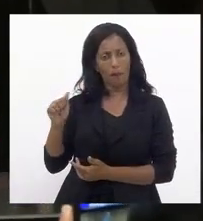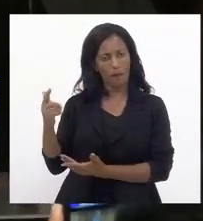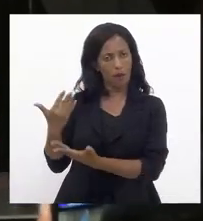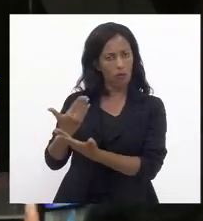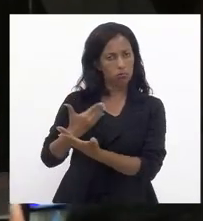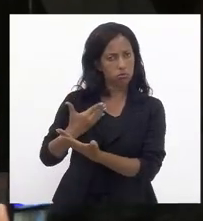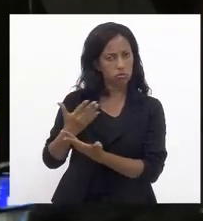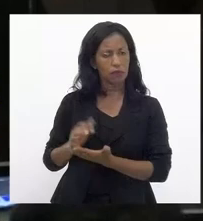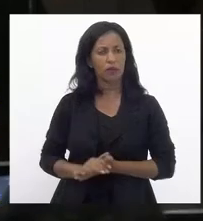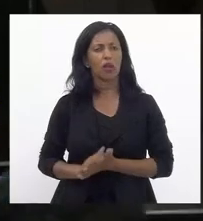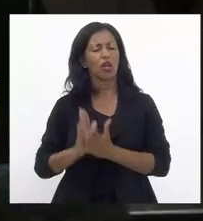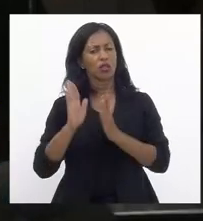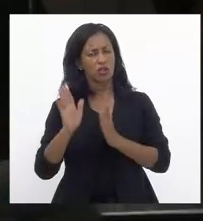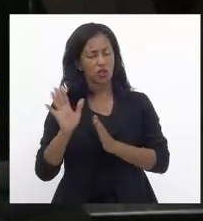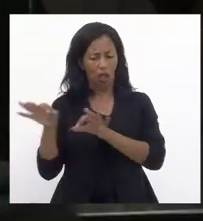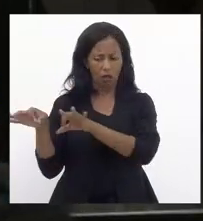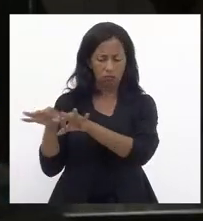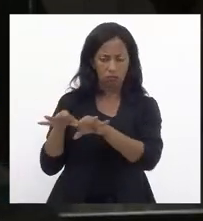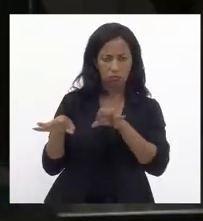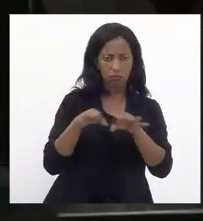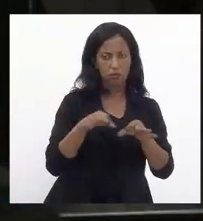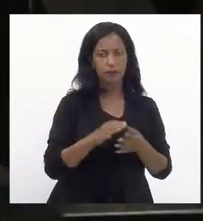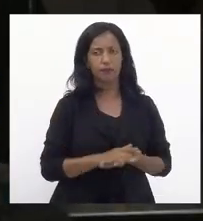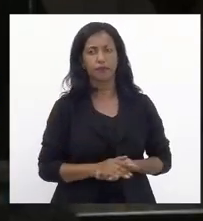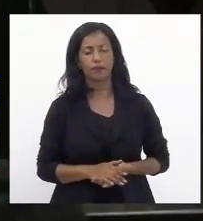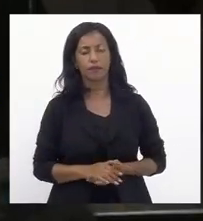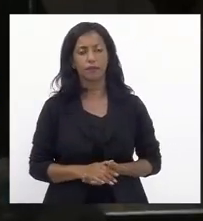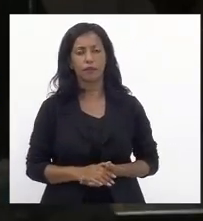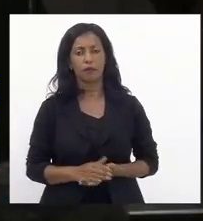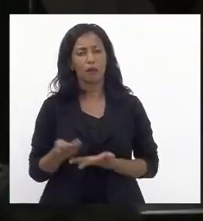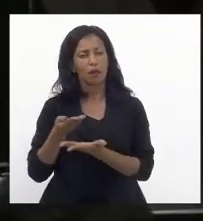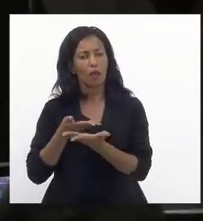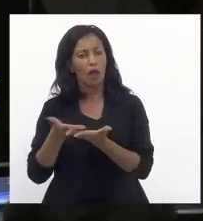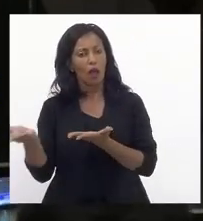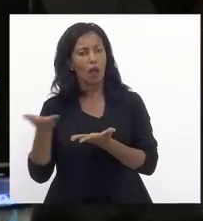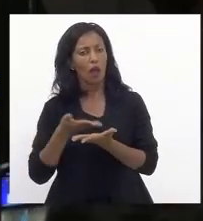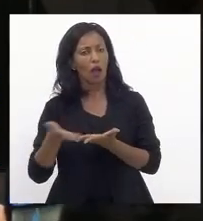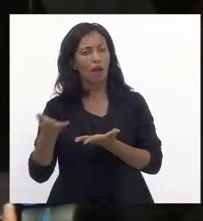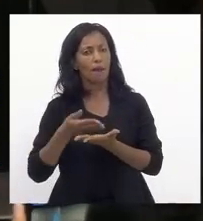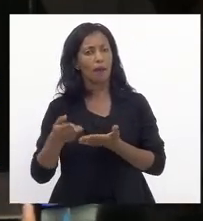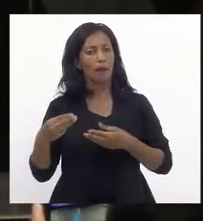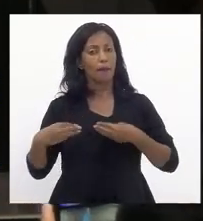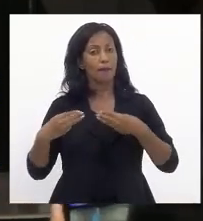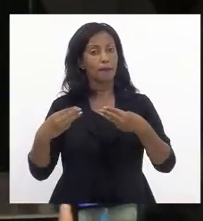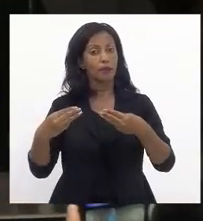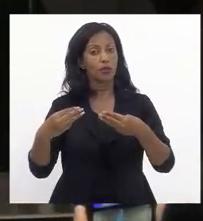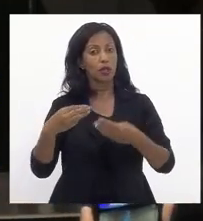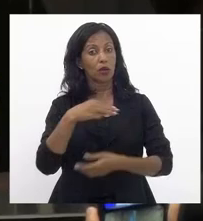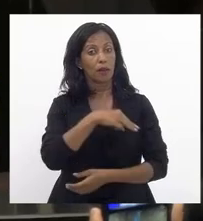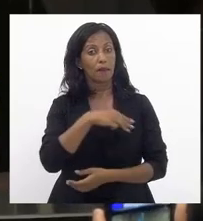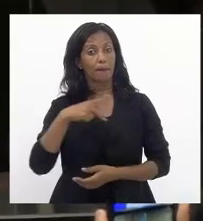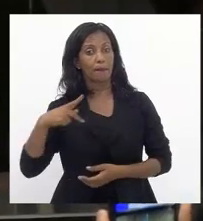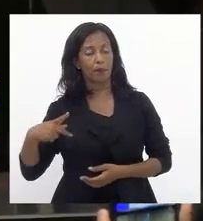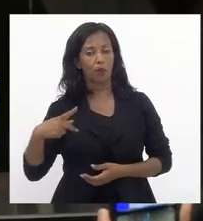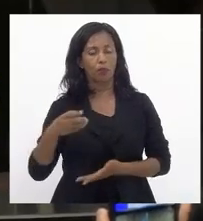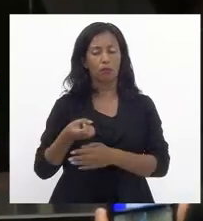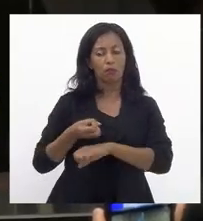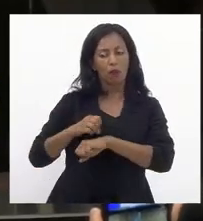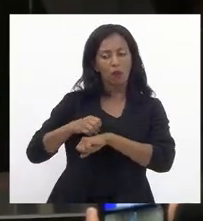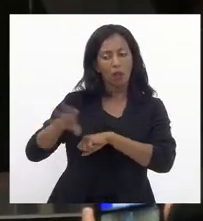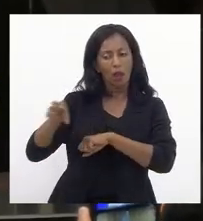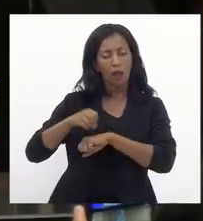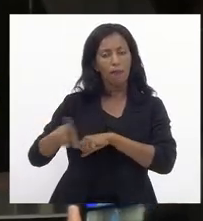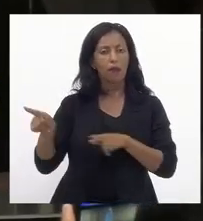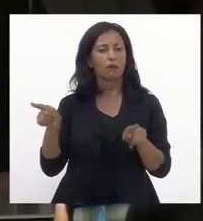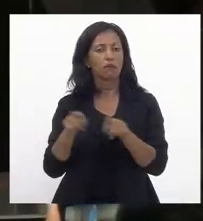Já estamos fazendo o encaminhamento para o Ministério Público. Vamos estar encaminhando também